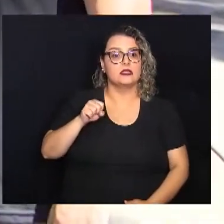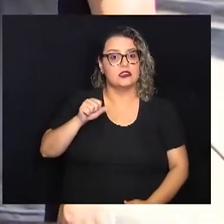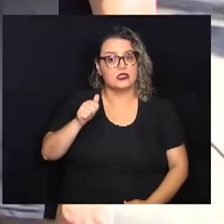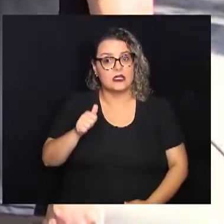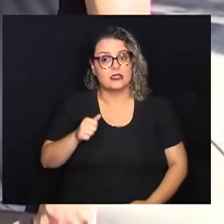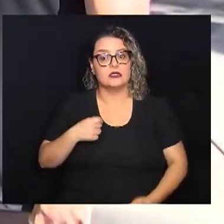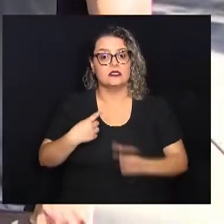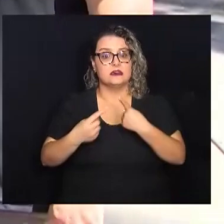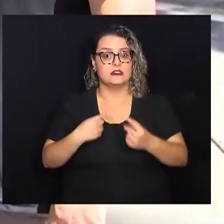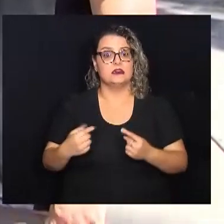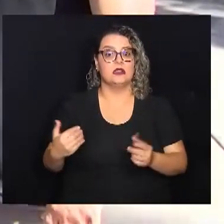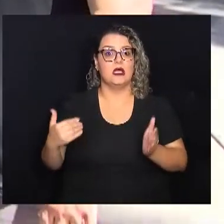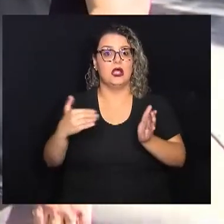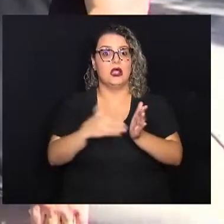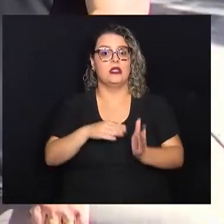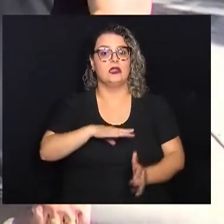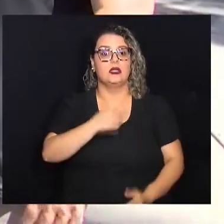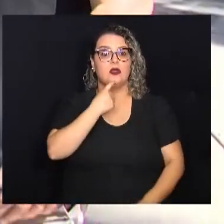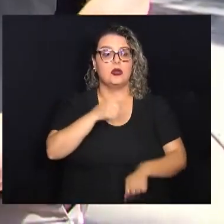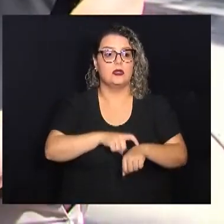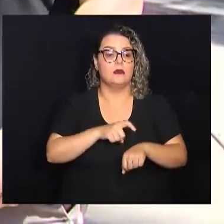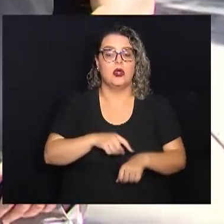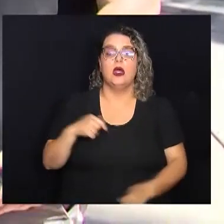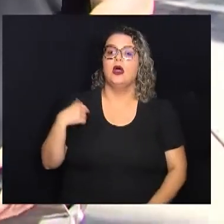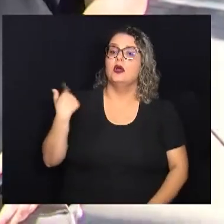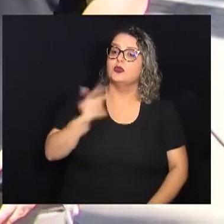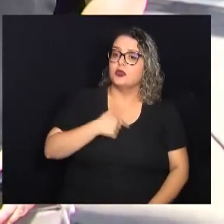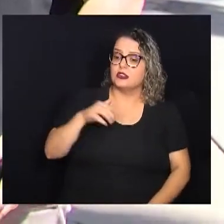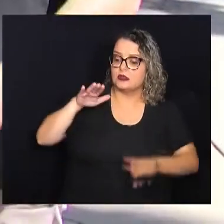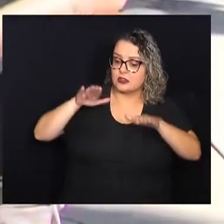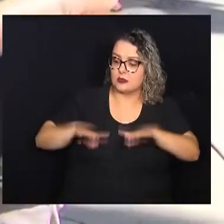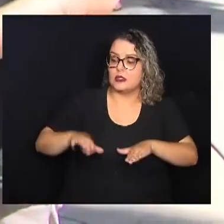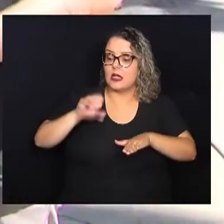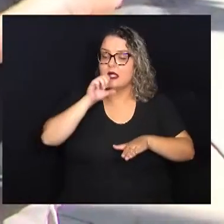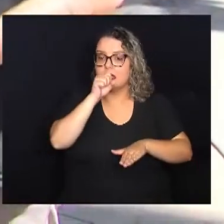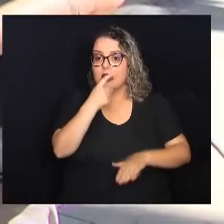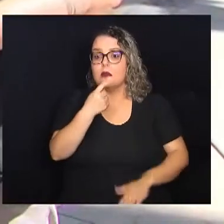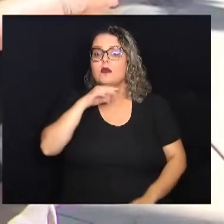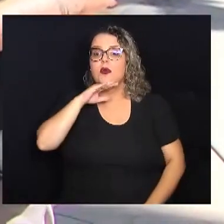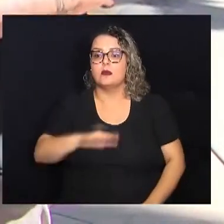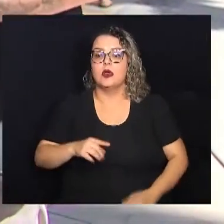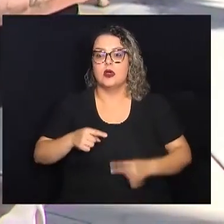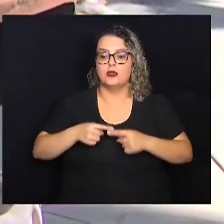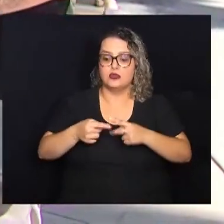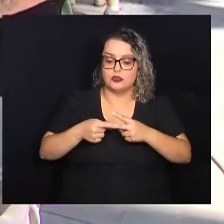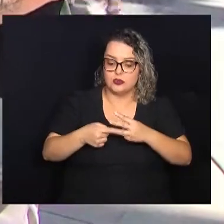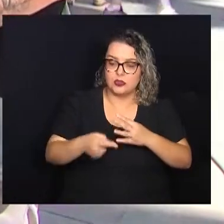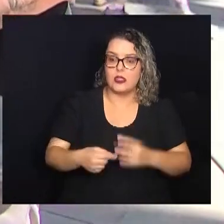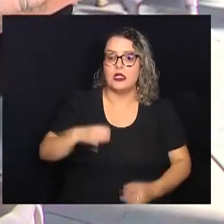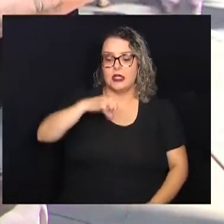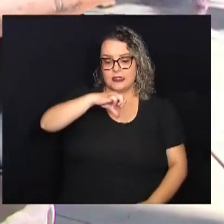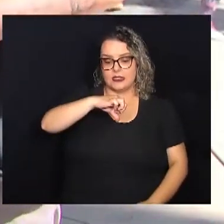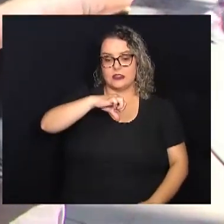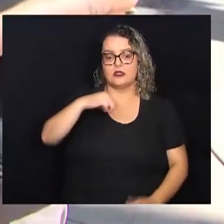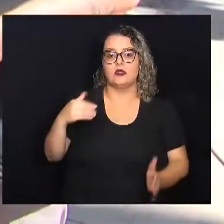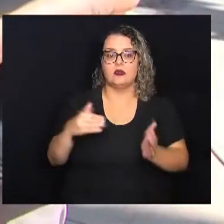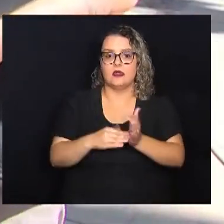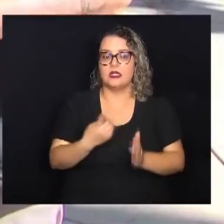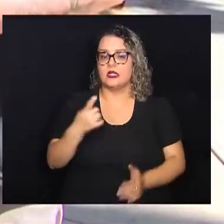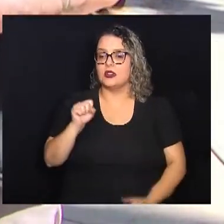aqui em Campinas, horários... A gente fica até sábado, 1h da tarde, durante a semana, então atendimento das 9 às 18 e